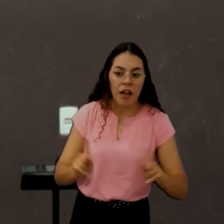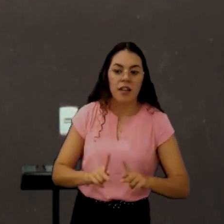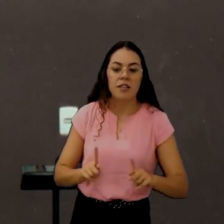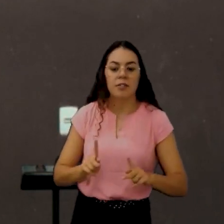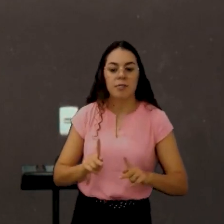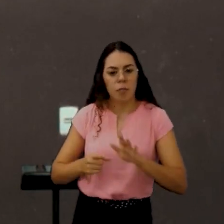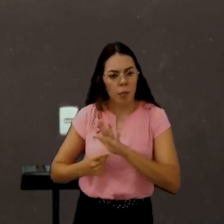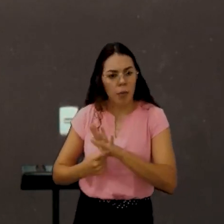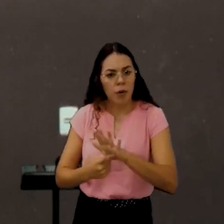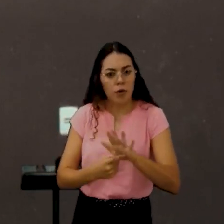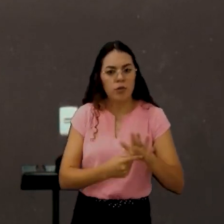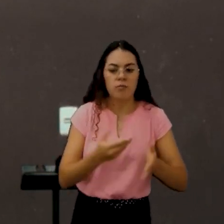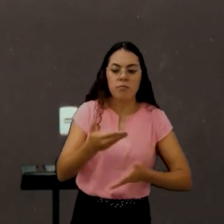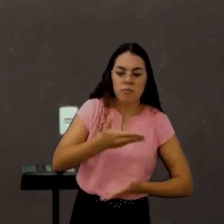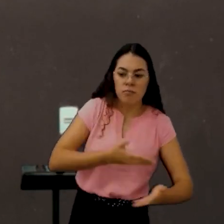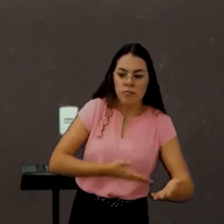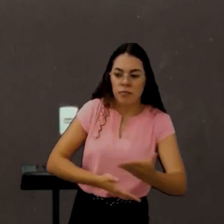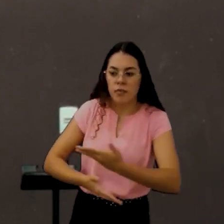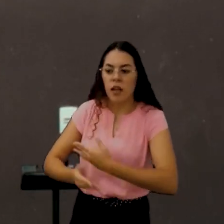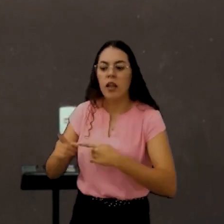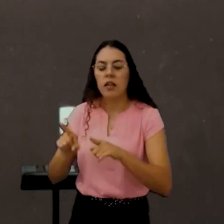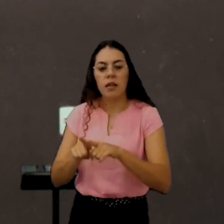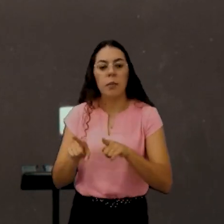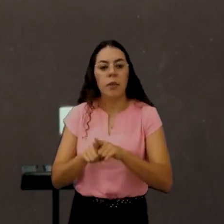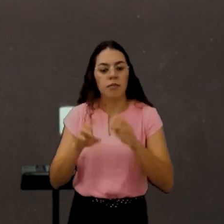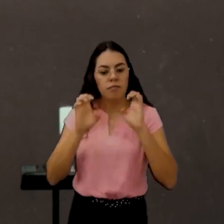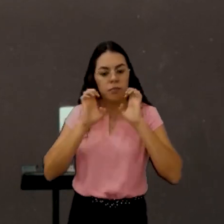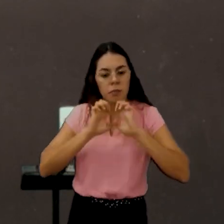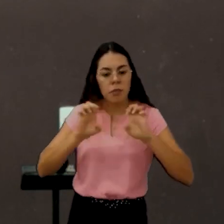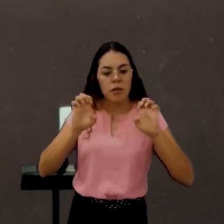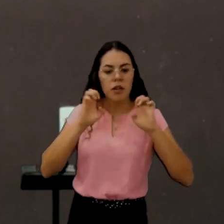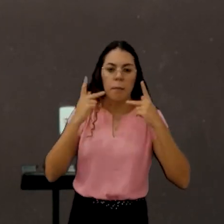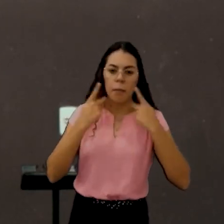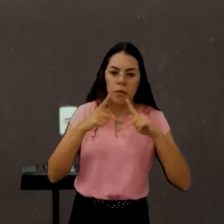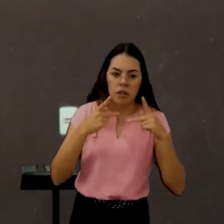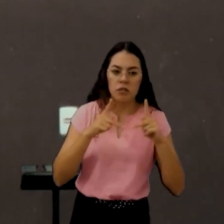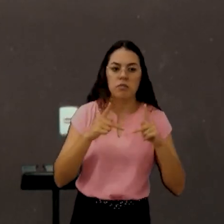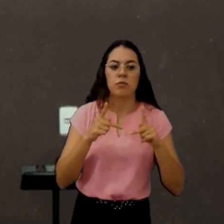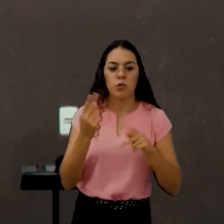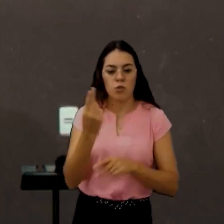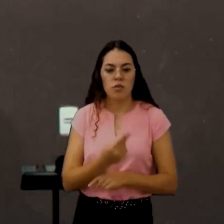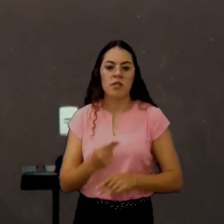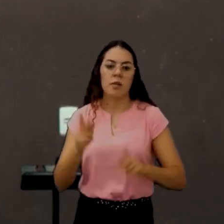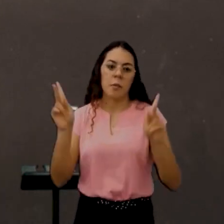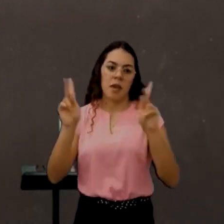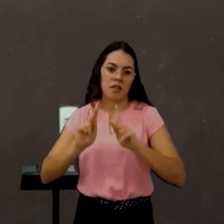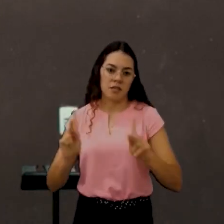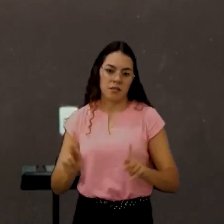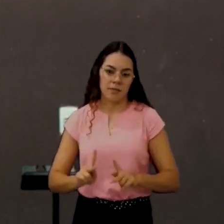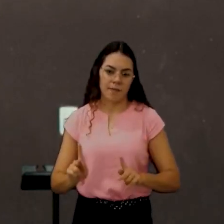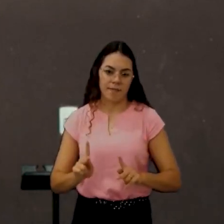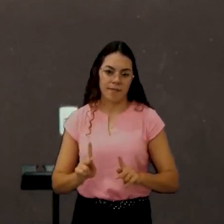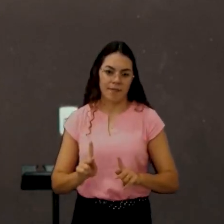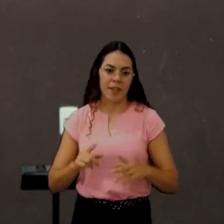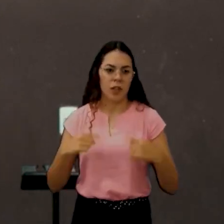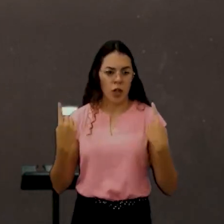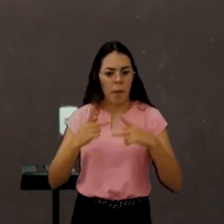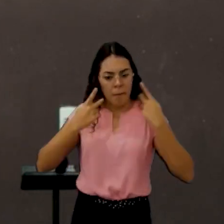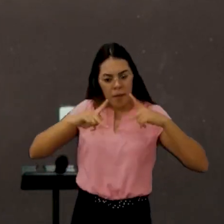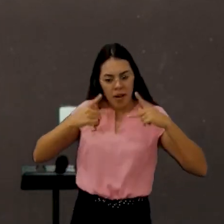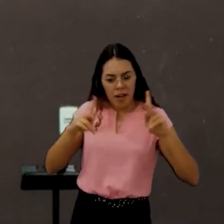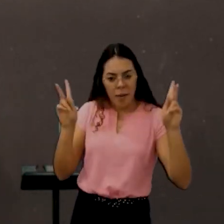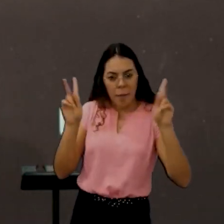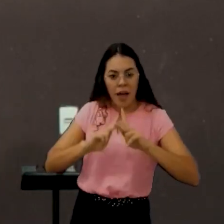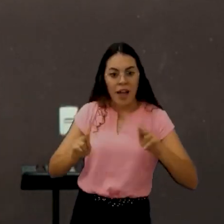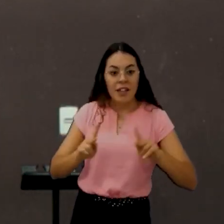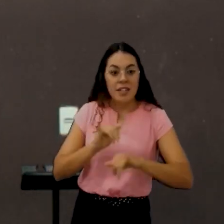com os outros e pregar por meio do testemunho da paz. Quando nós somos os pregadores da paz, nós dizemos para o mundo que